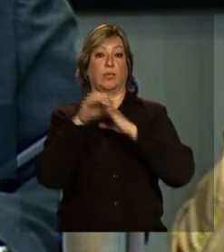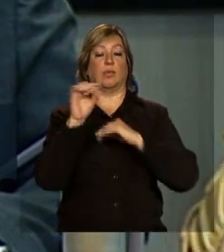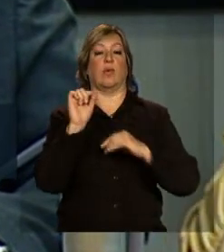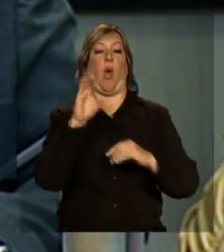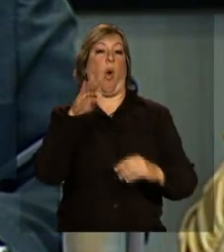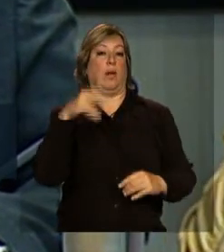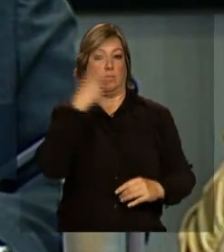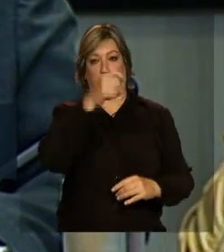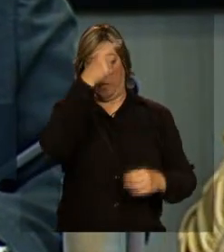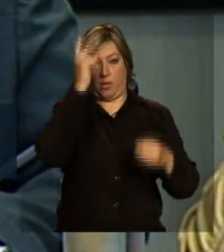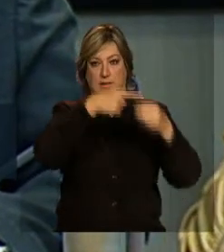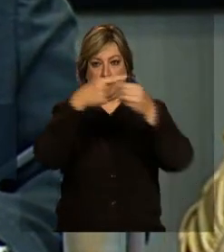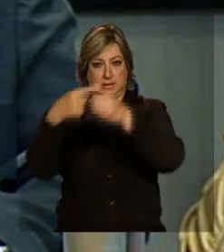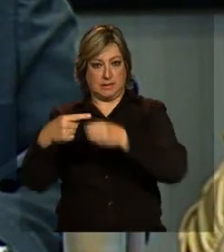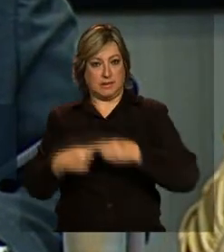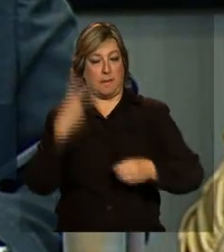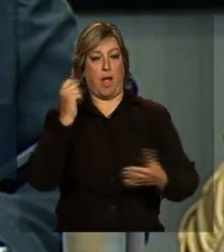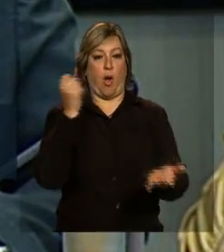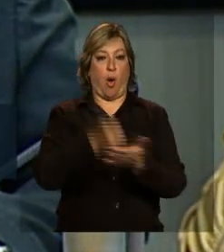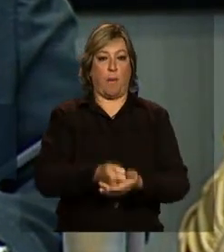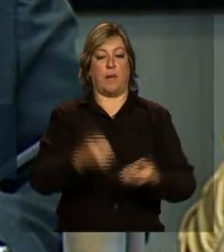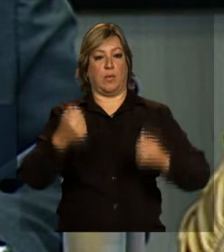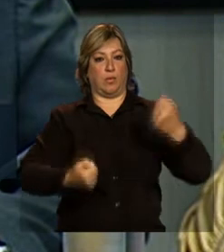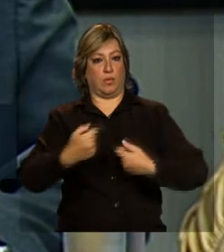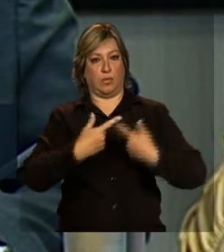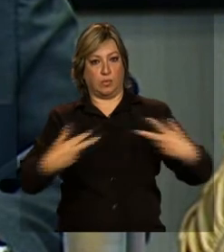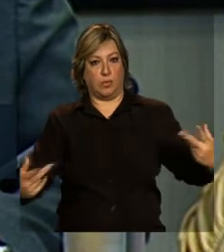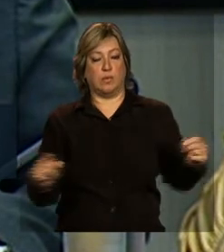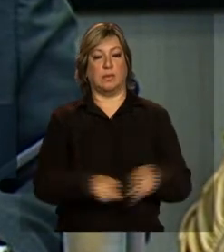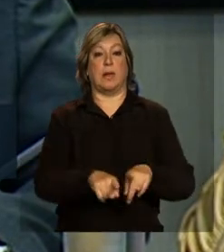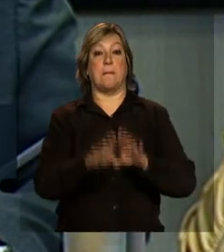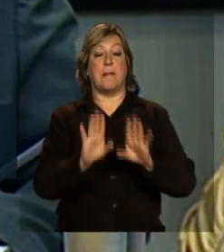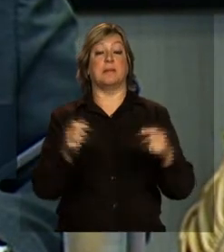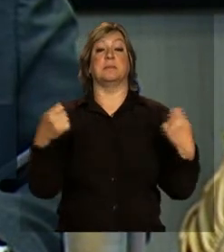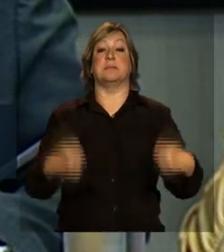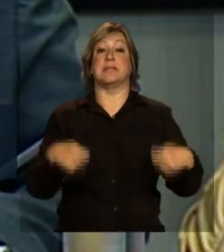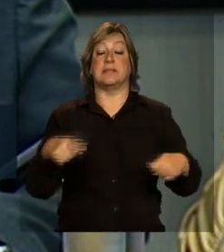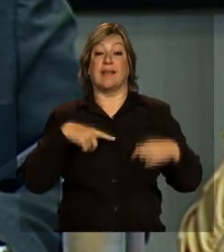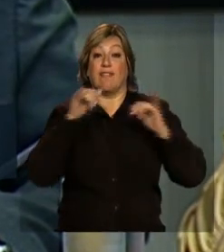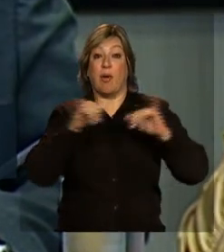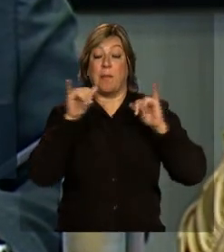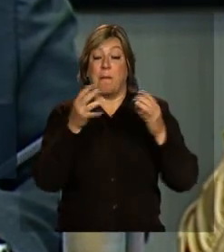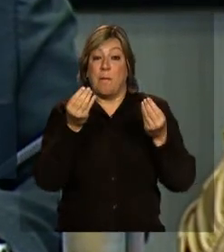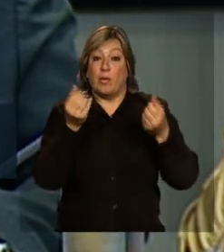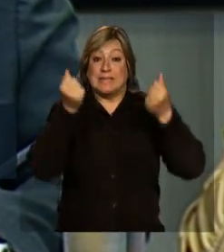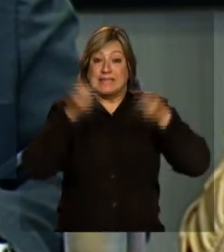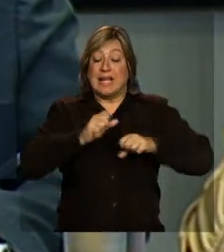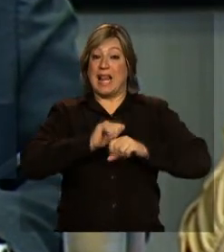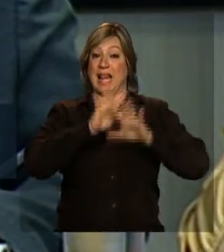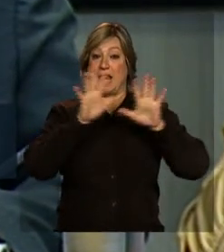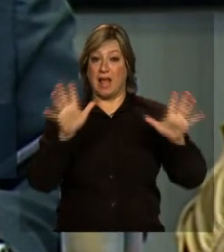o final do ano para a compra dos veículos. Mas aí você teria que ter dados muito precisos para